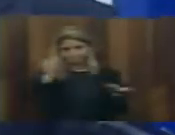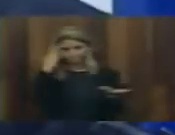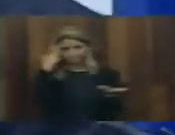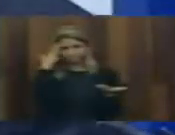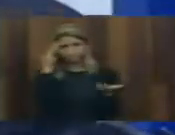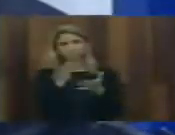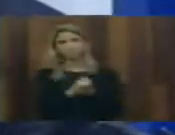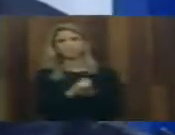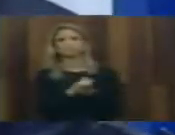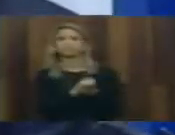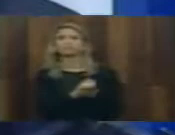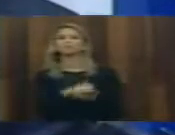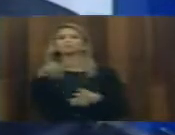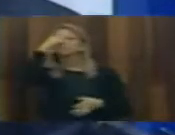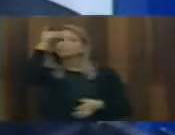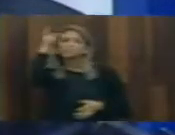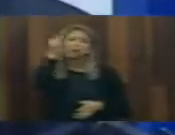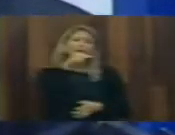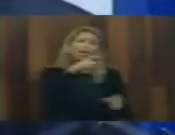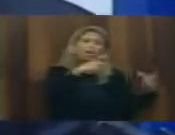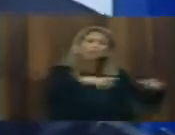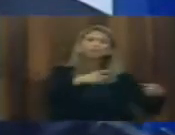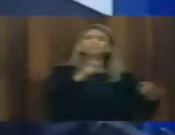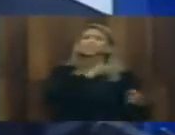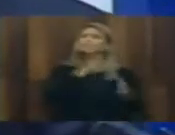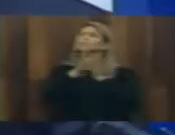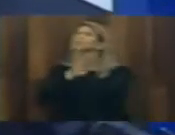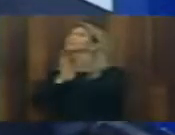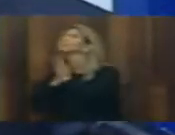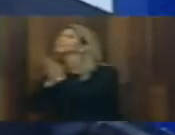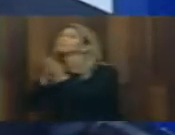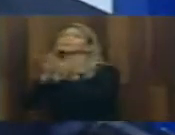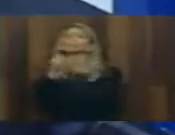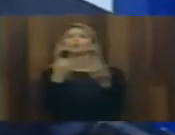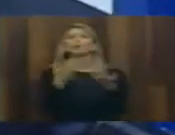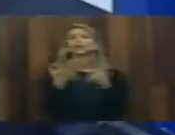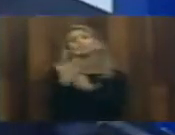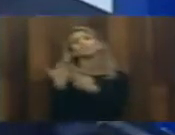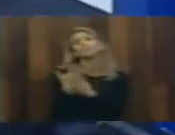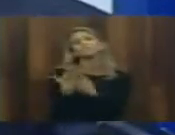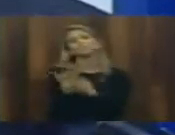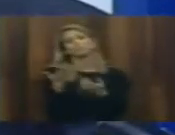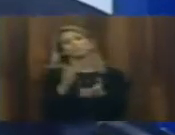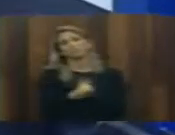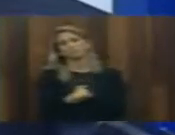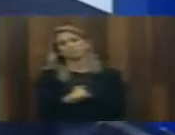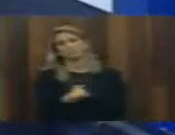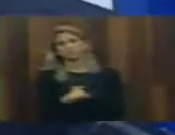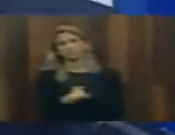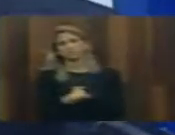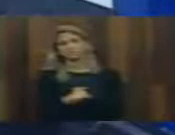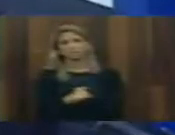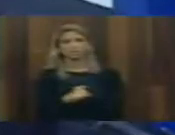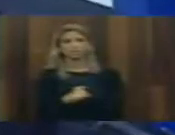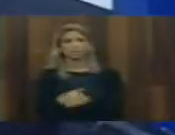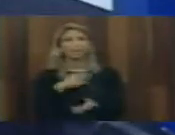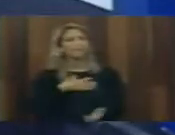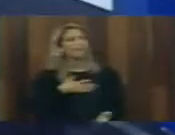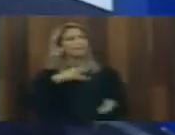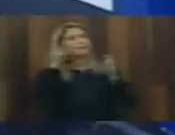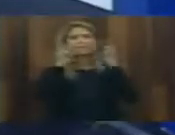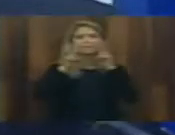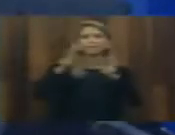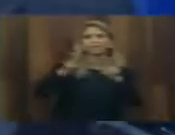procurar, está pedindo, pelo amor de Deus. Nós, vereadores, nós somos fortes. Vocês cansam de dizer isso aí, e eu vejo que